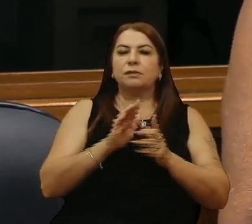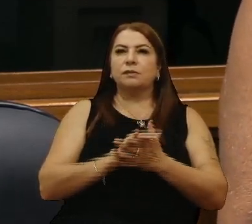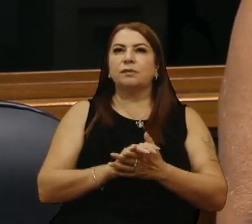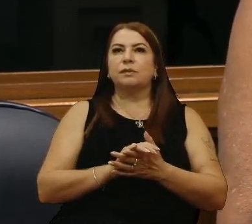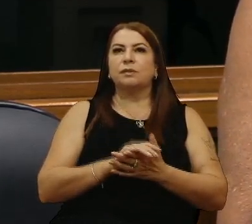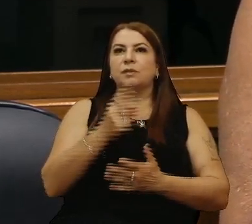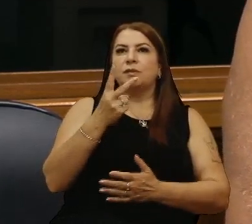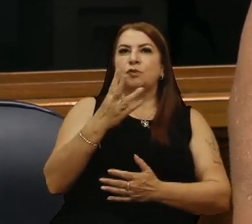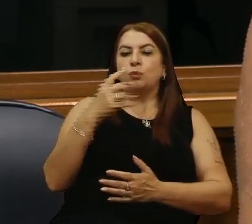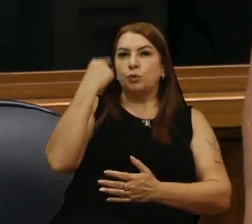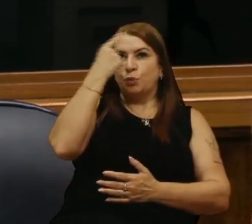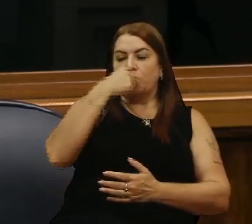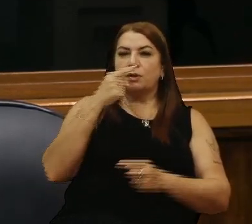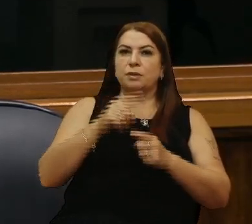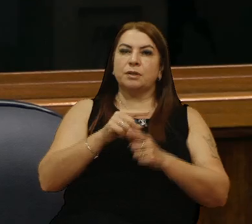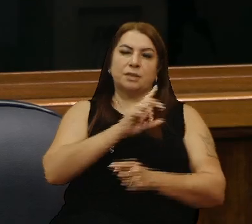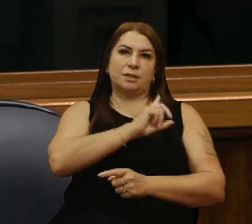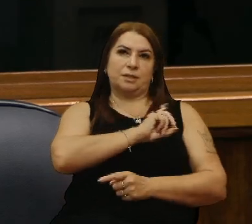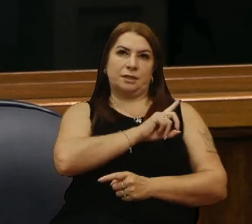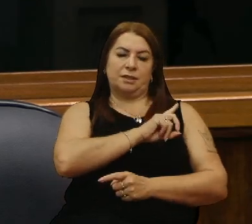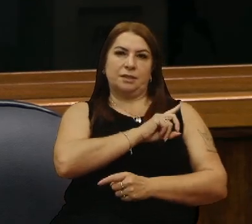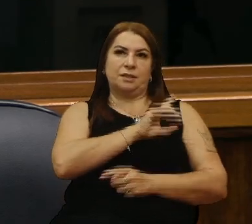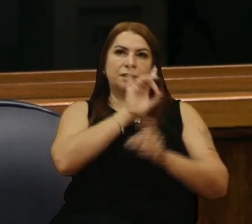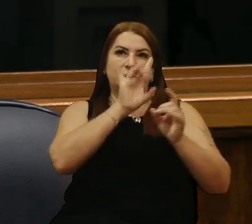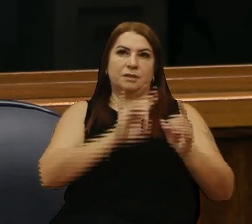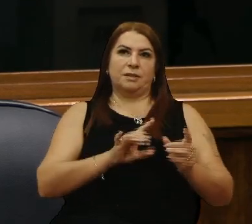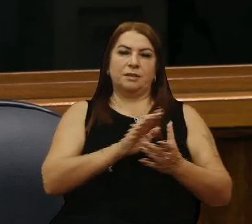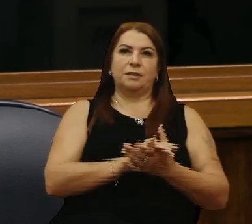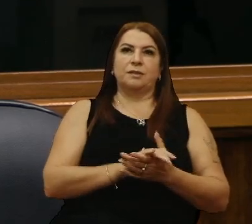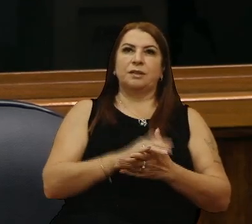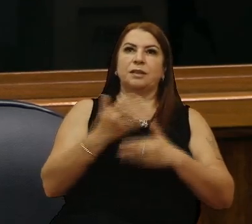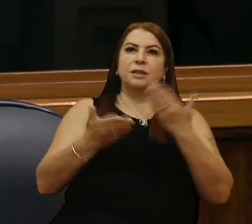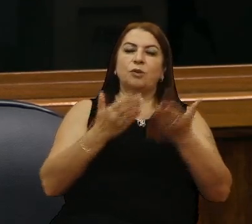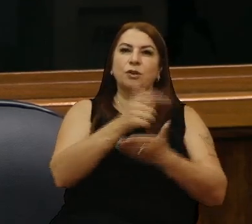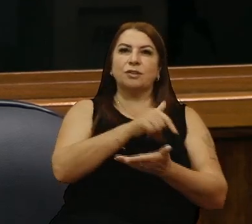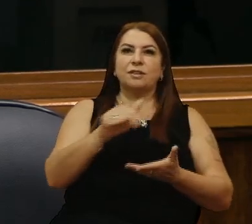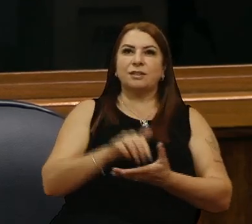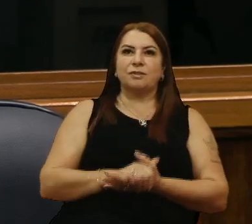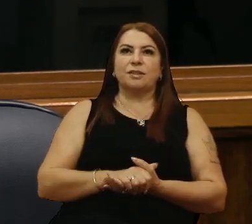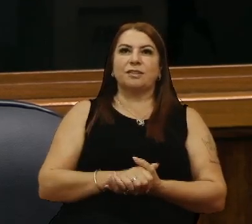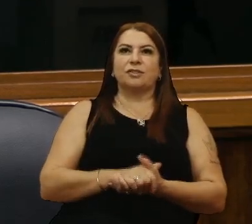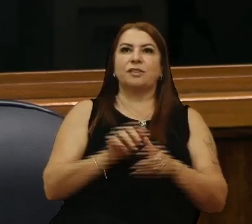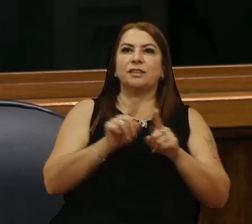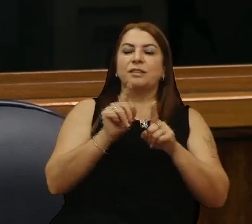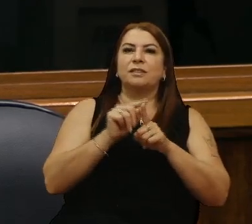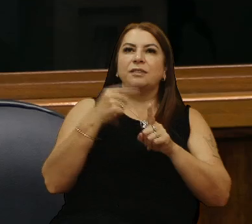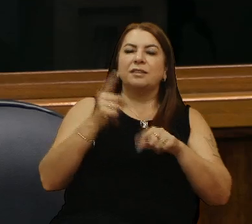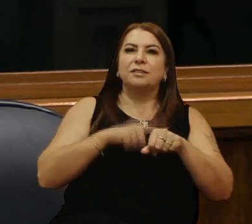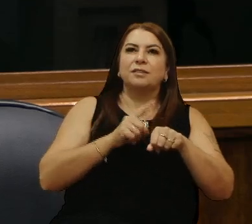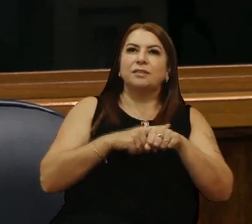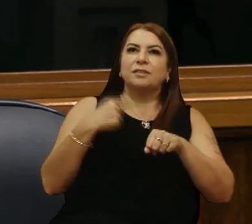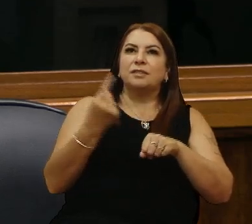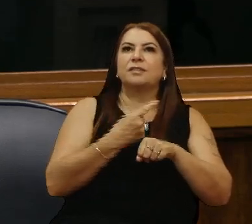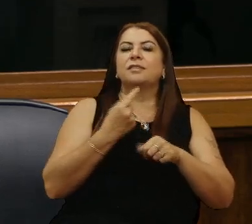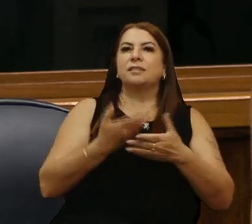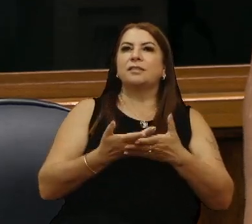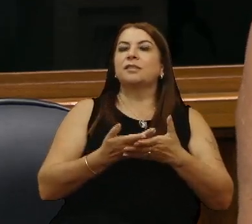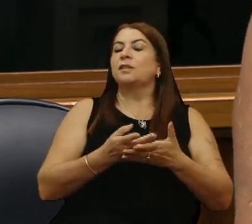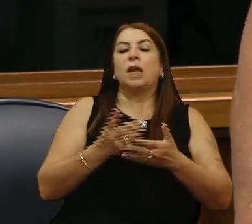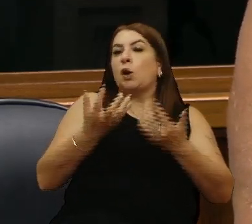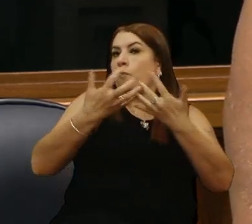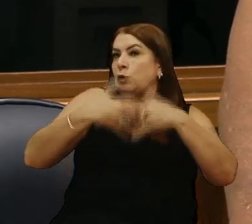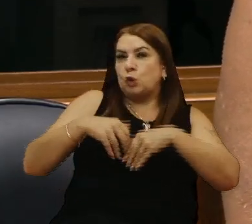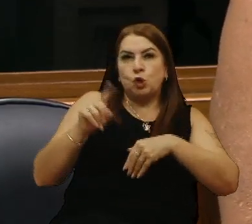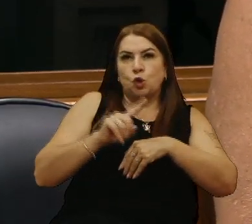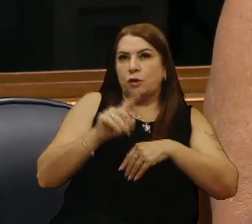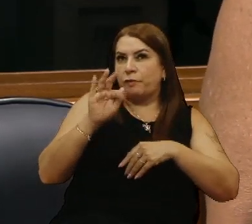24 horas, porque a delegacia especializada no atendimento da mulher, ela é em horário comercial, ela não funciona